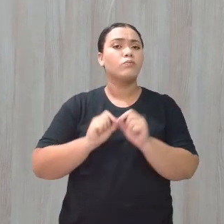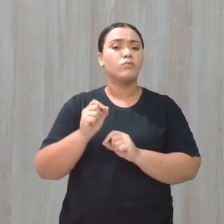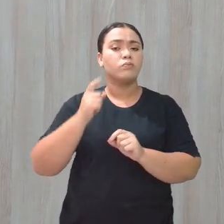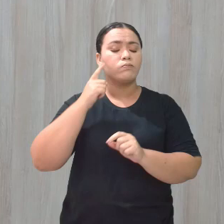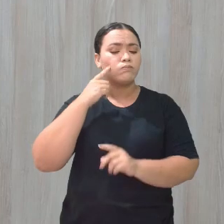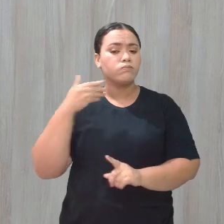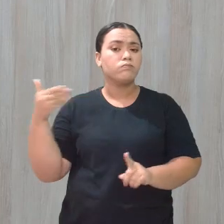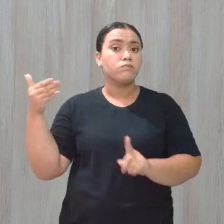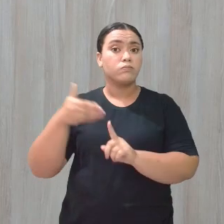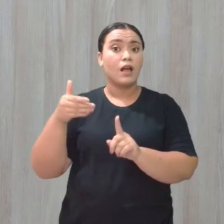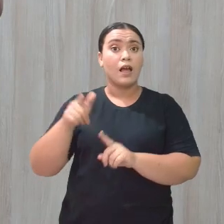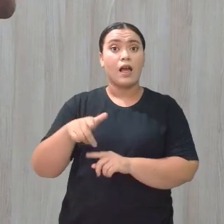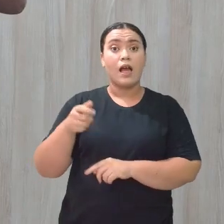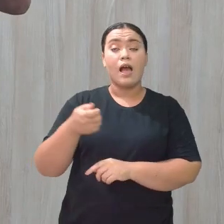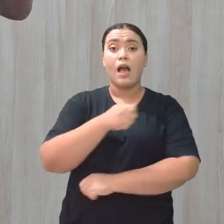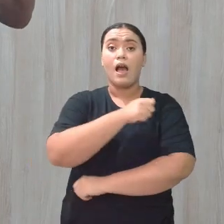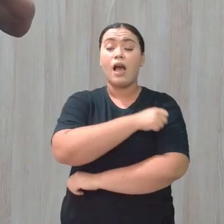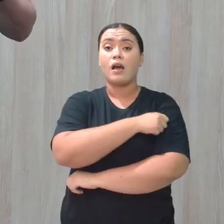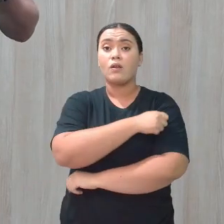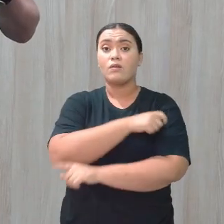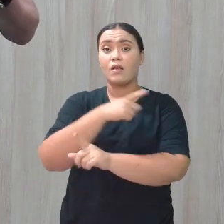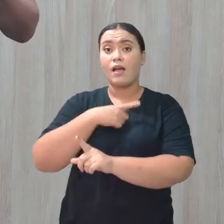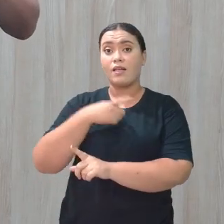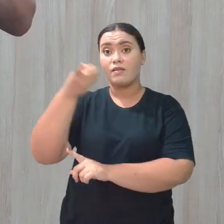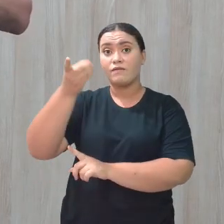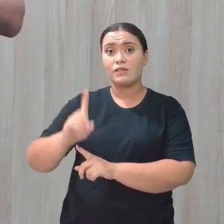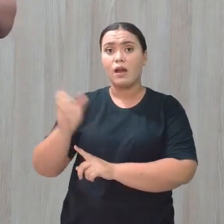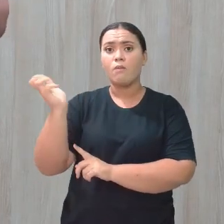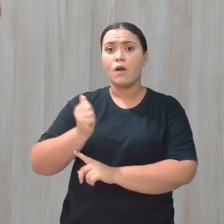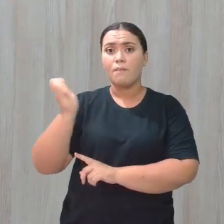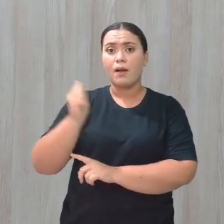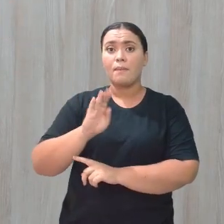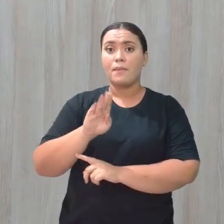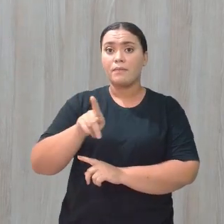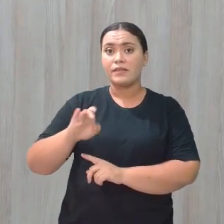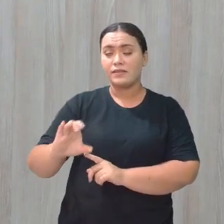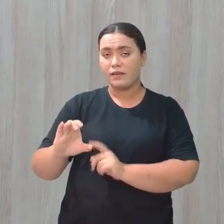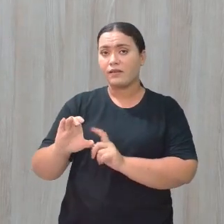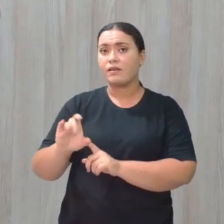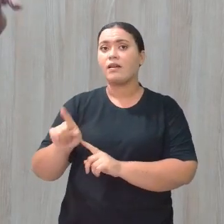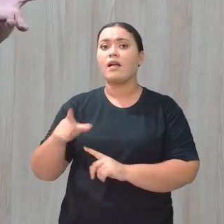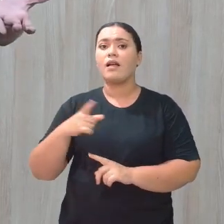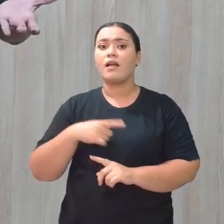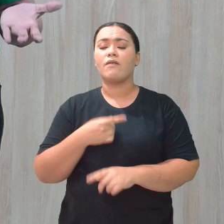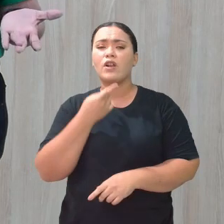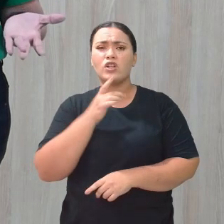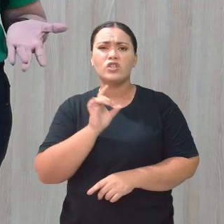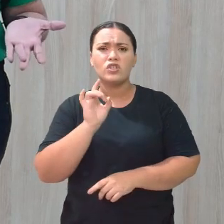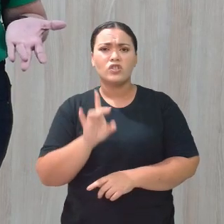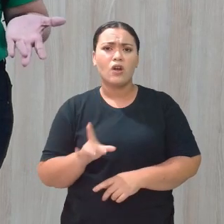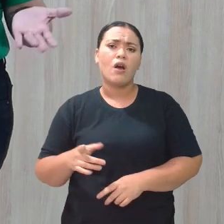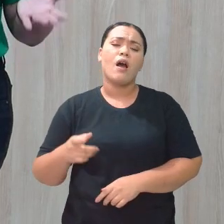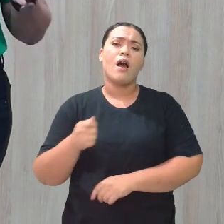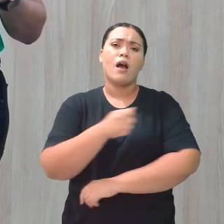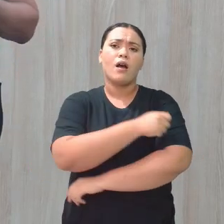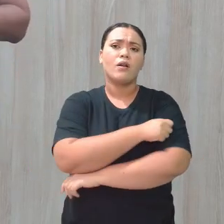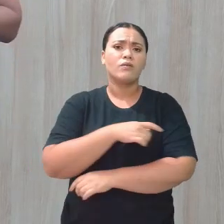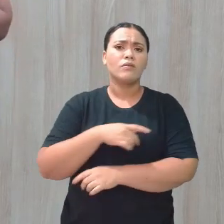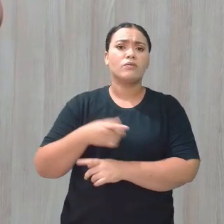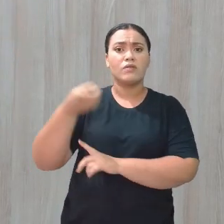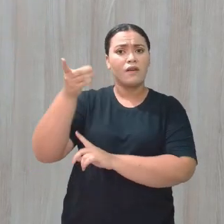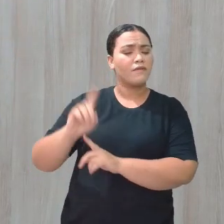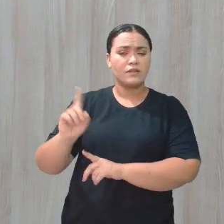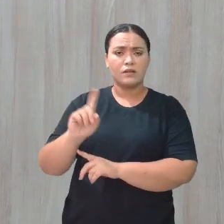estudantes com deficiência que recebem o BPC, salientando que não necessariamente apenas os estudantes com deficiência, podem ser